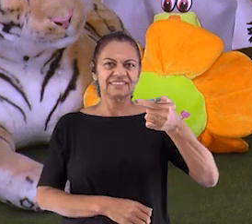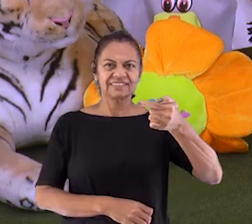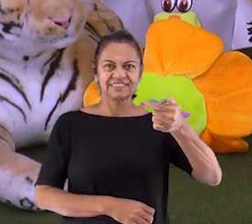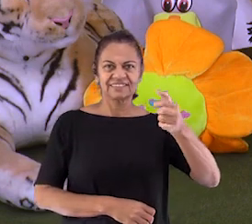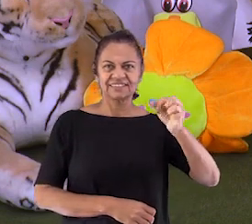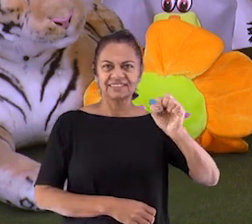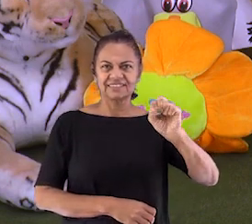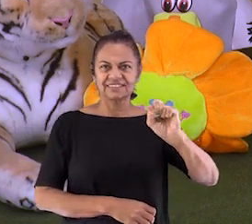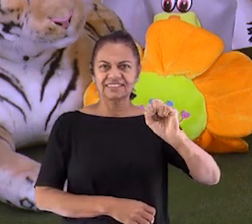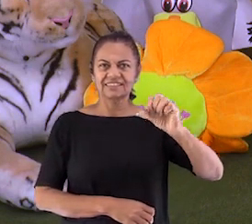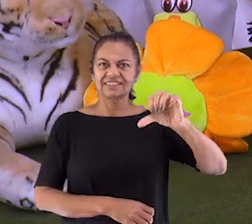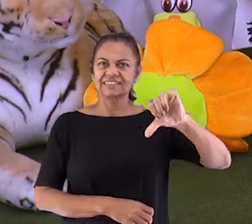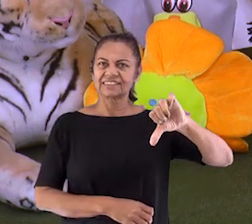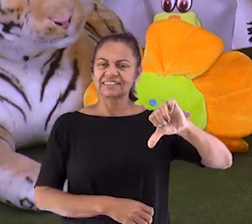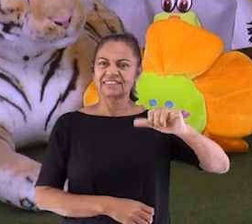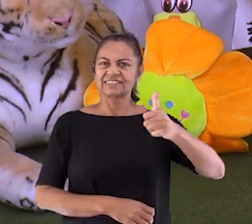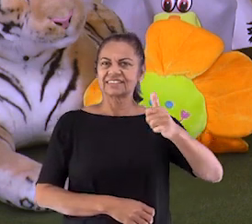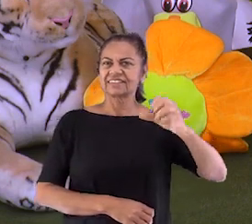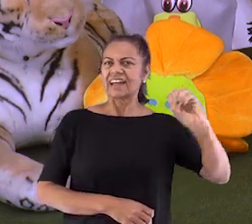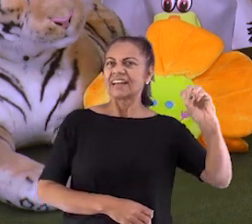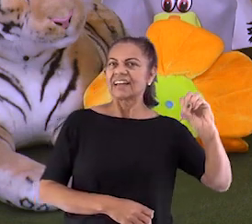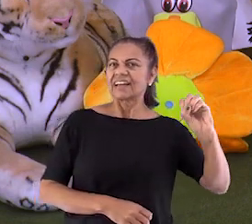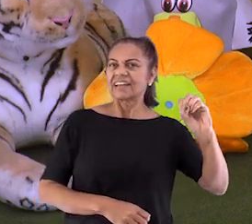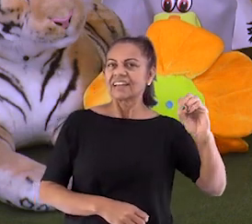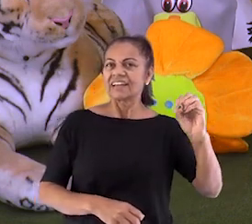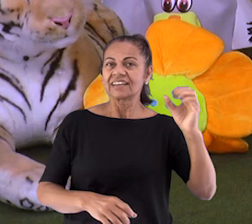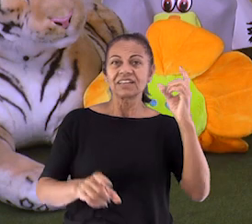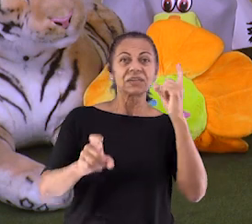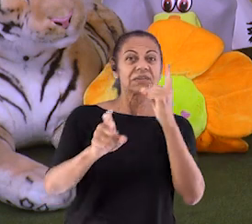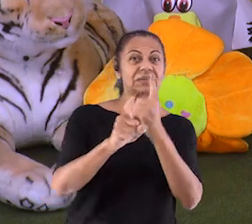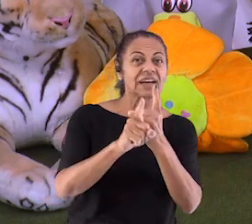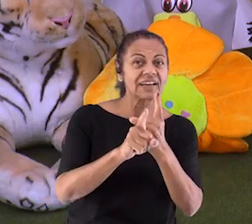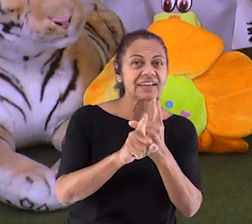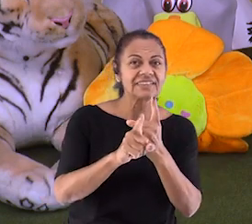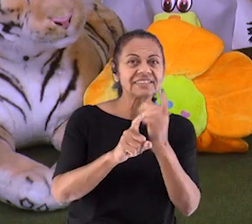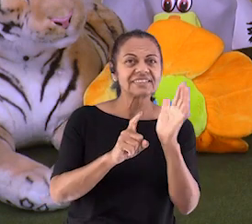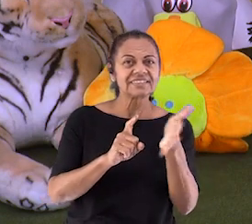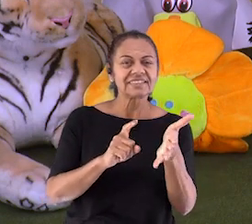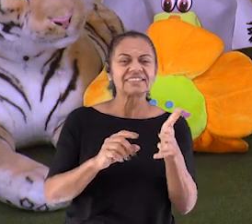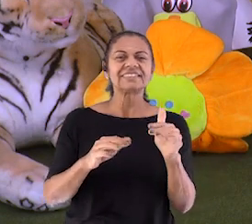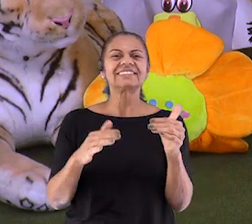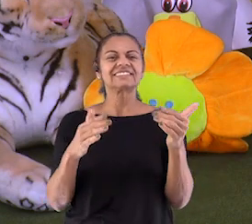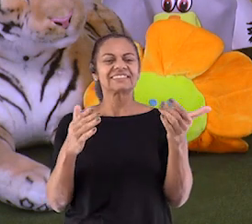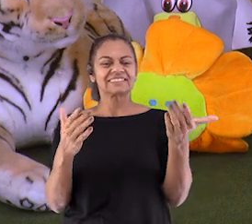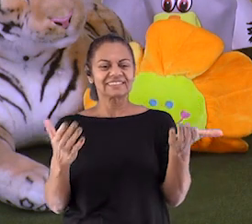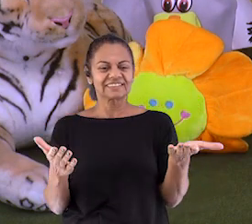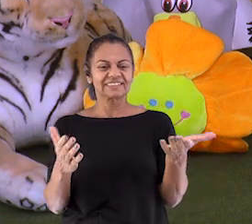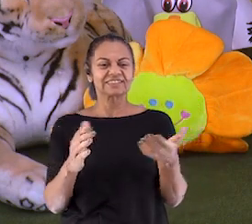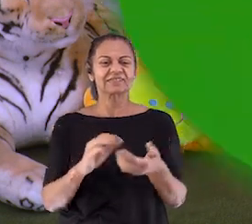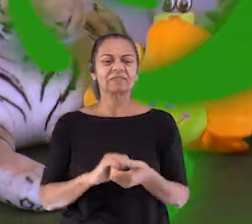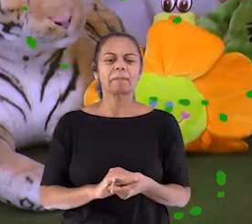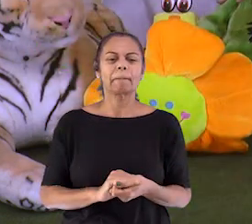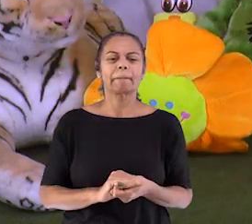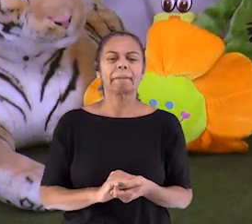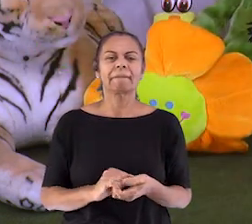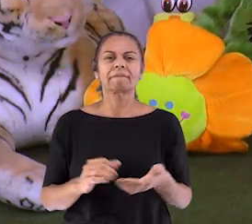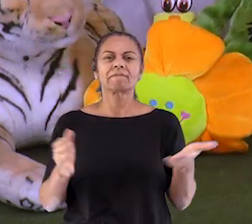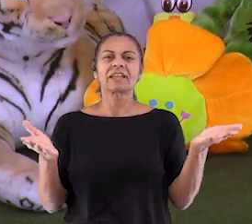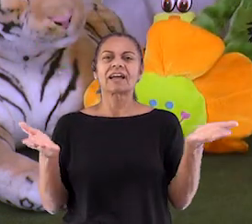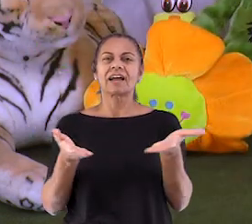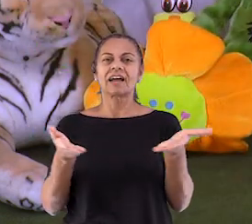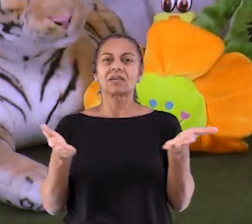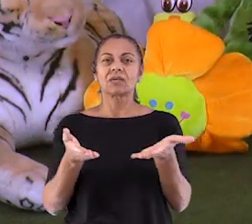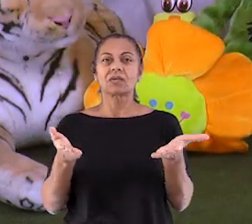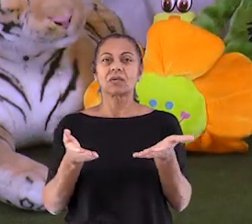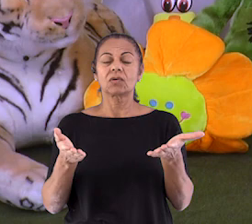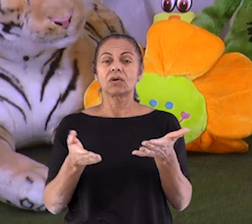7, 8, 9, 10. Encontraram? É isso aí! E agora